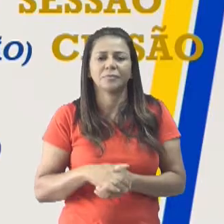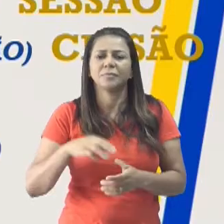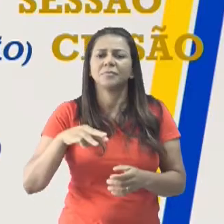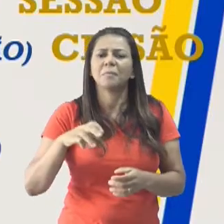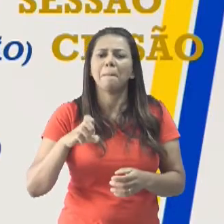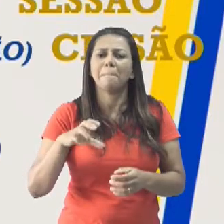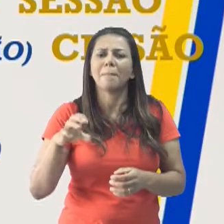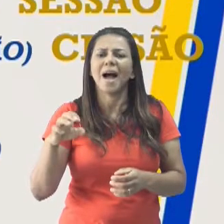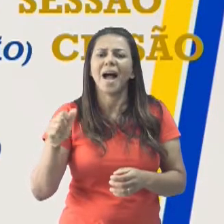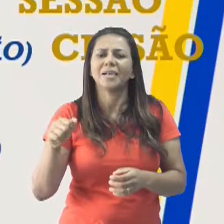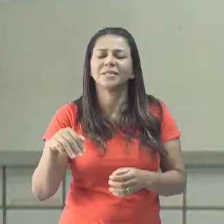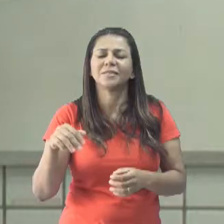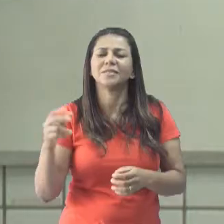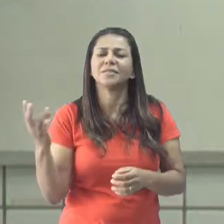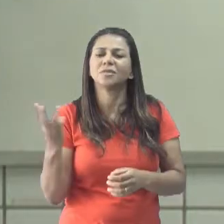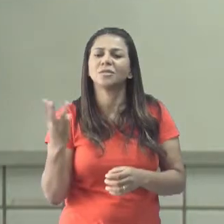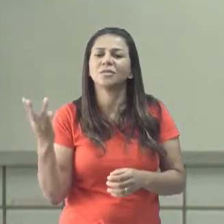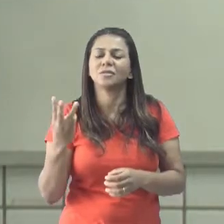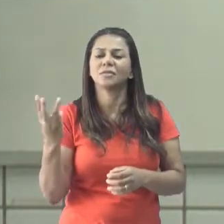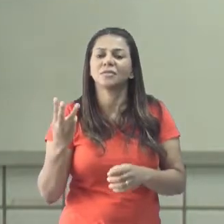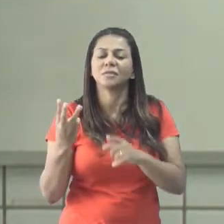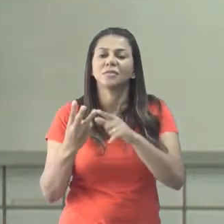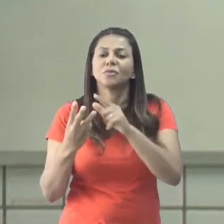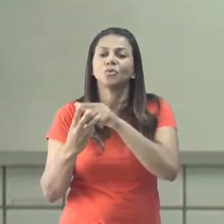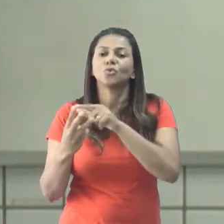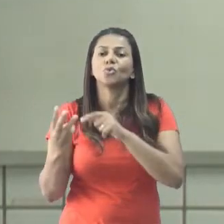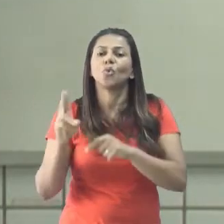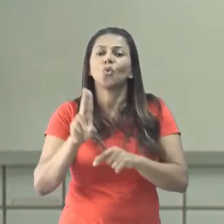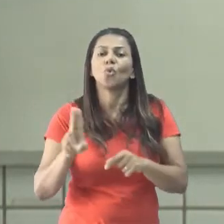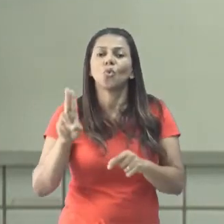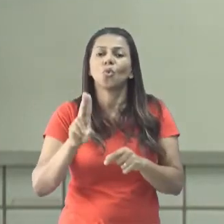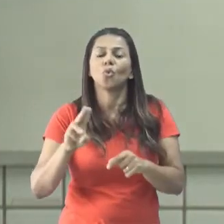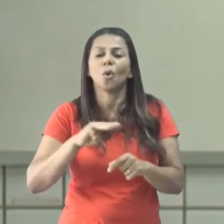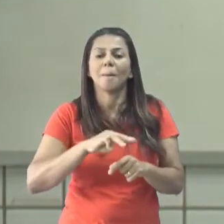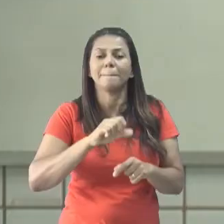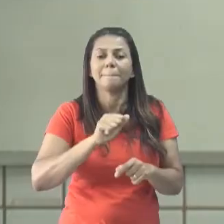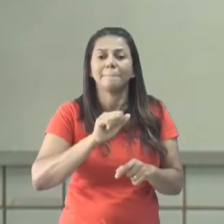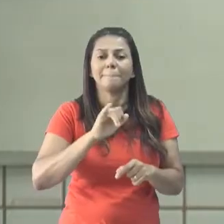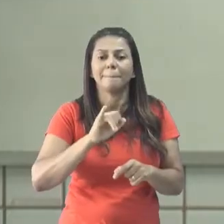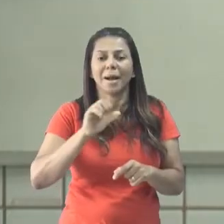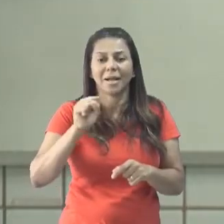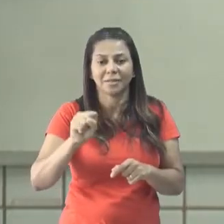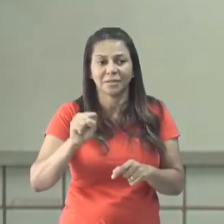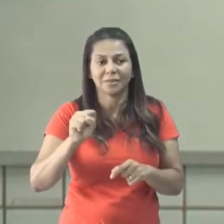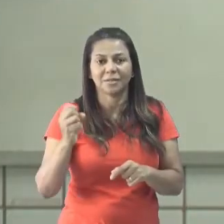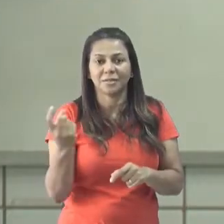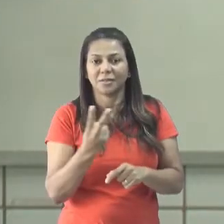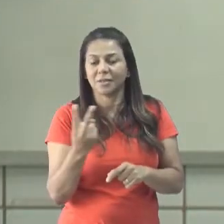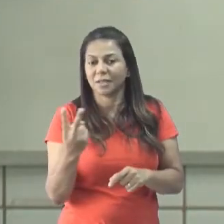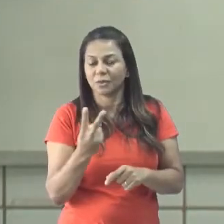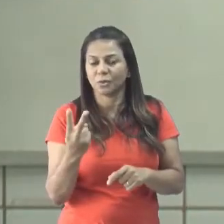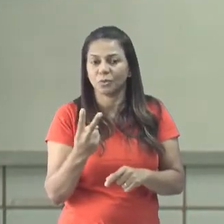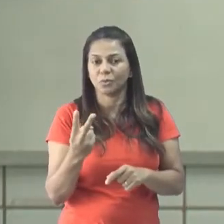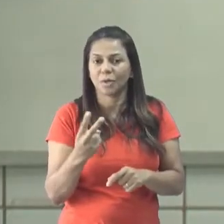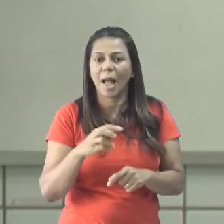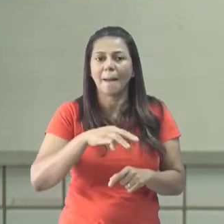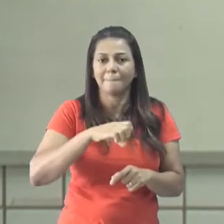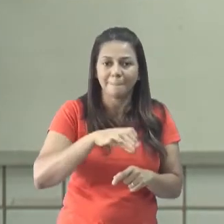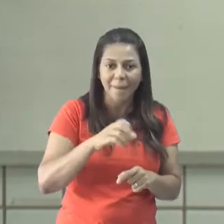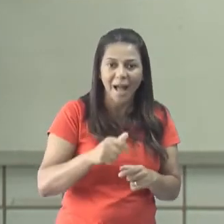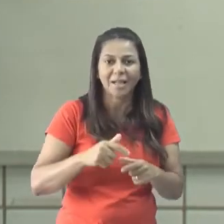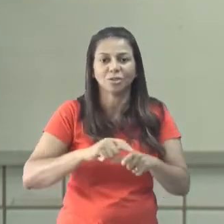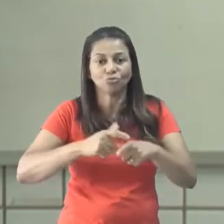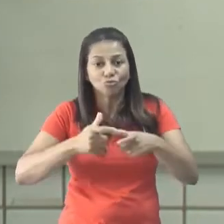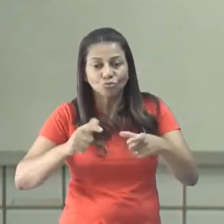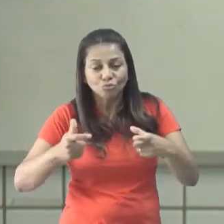aparece. Acabei de falar. Aqui nós temos o uso de mais com i nas duas situações. Por quê? Porque nós